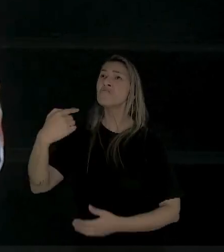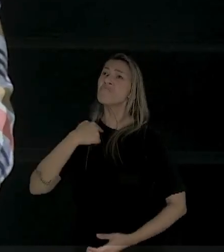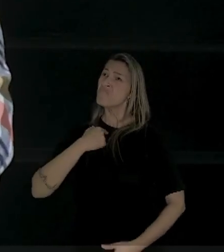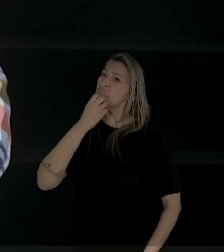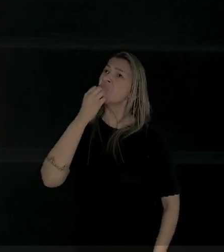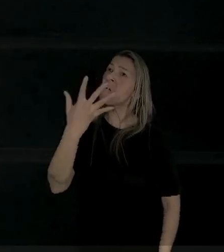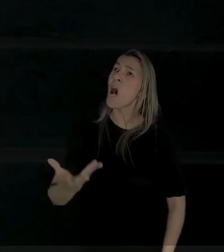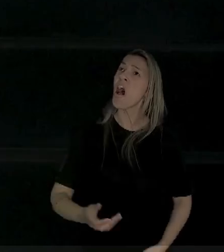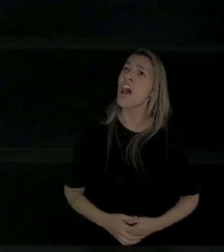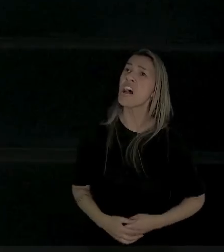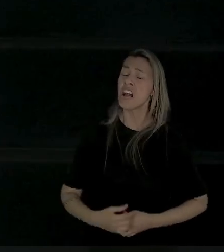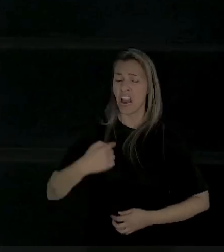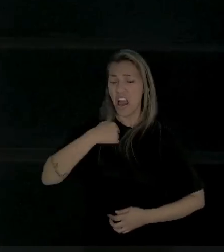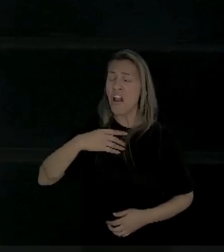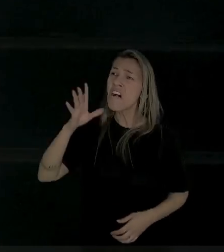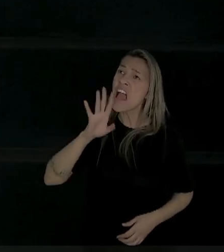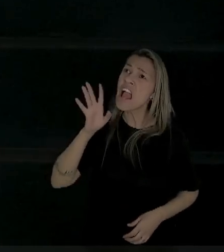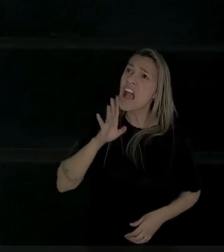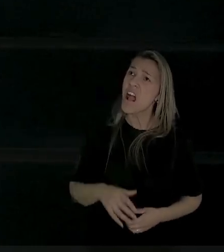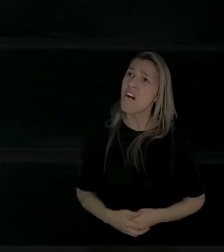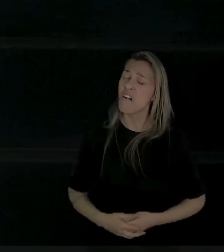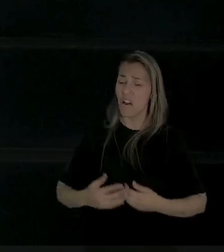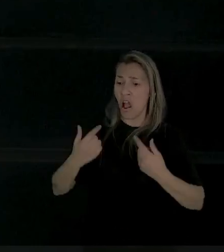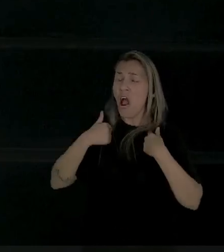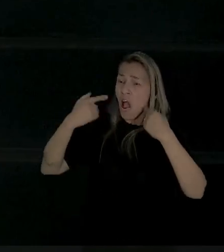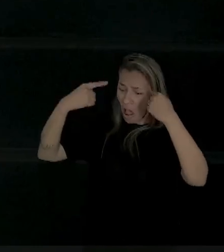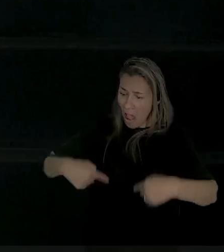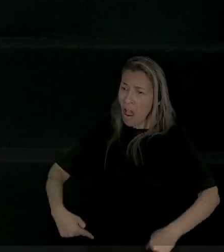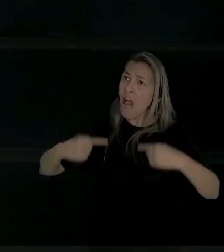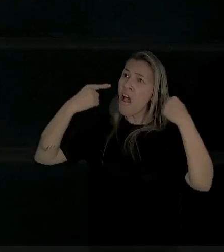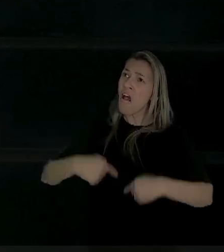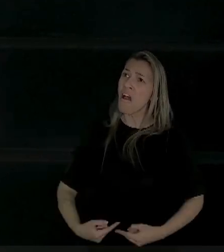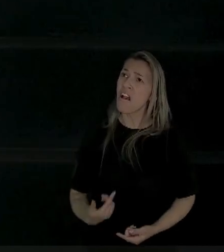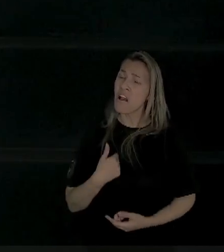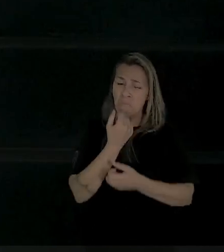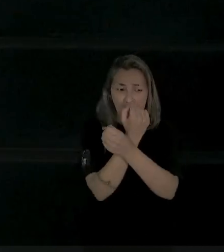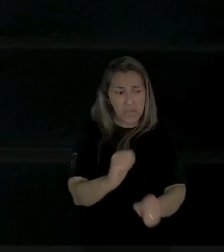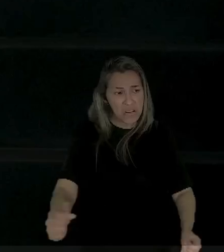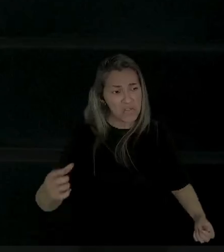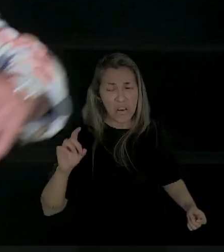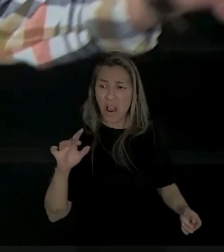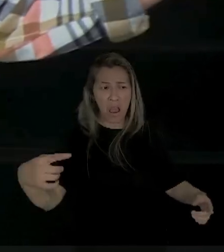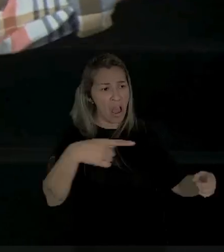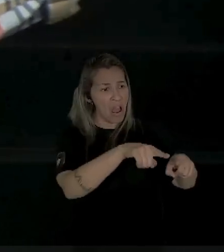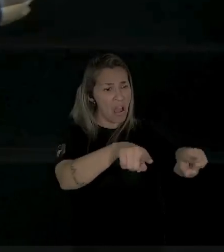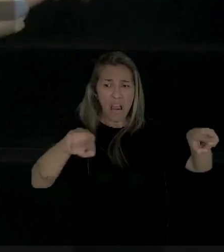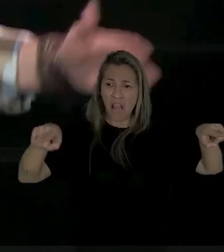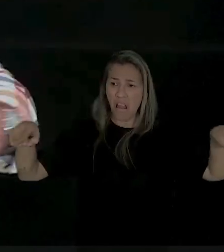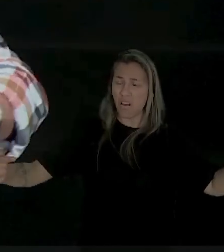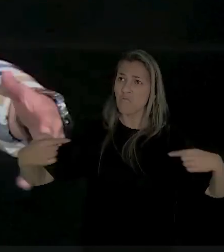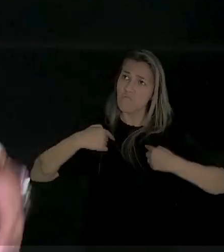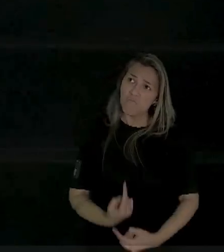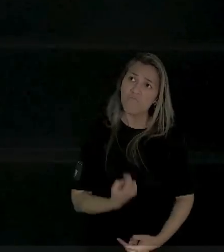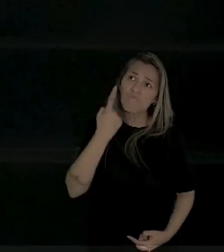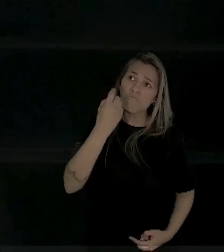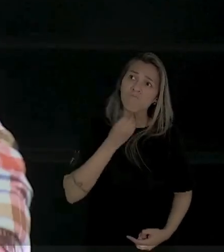boa, eu sou uma pessoa legal, mas olha, o que fizeram comigo é imperdoável, e só eu me acho digno. Só